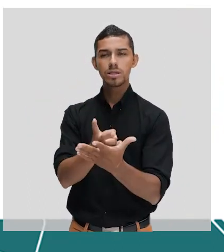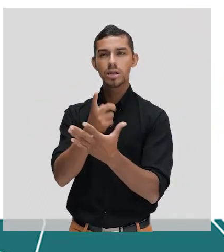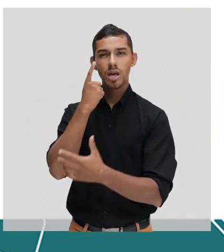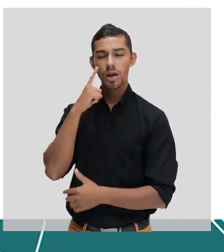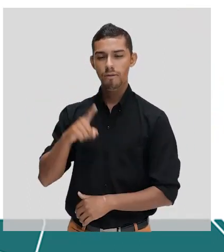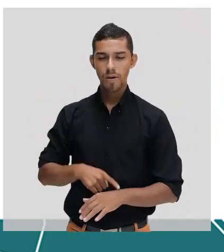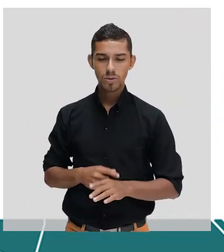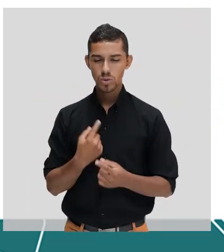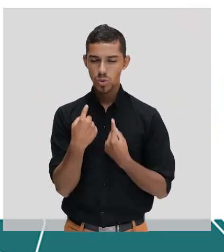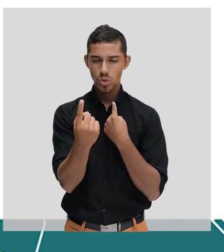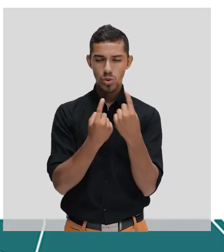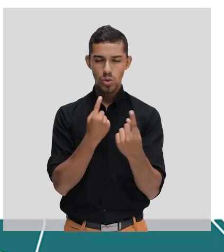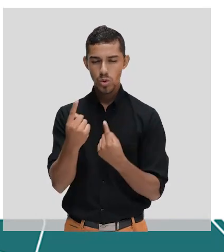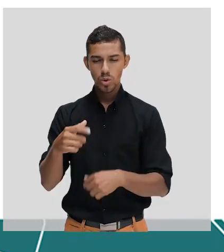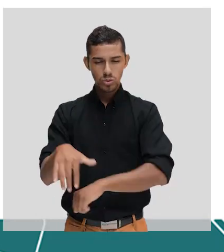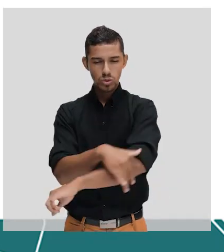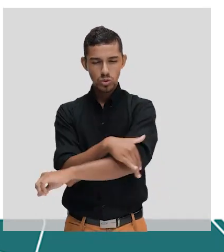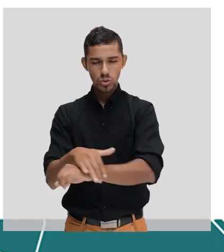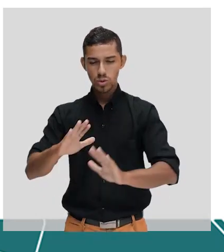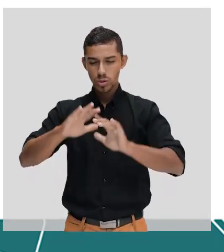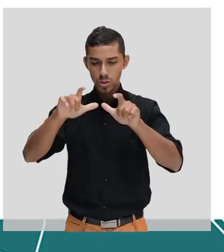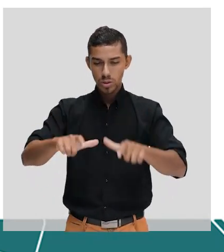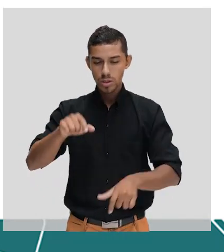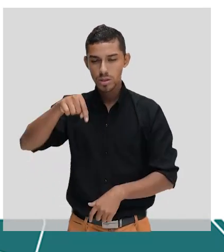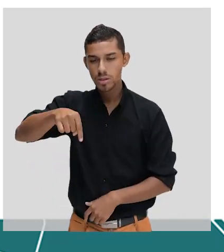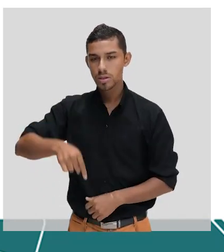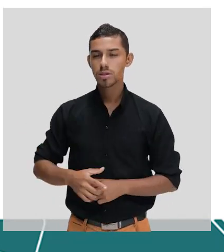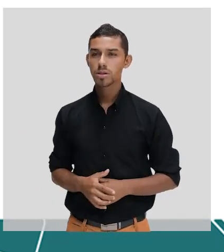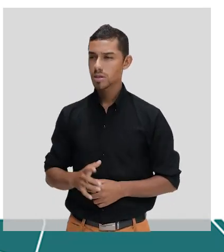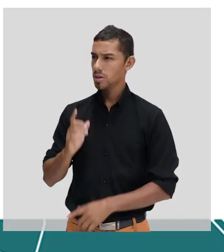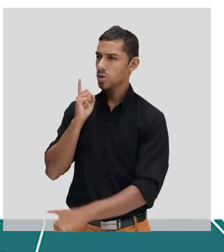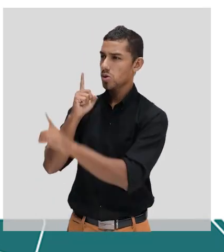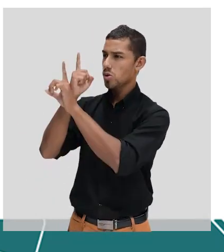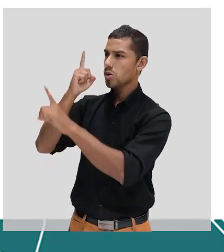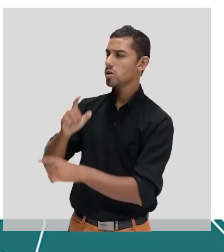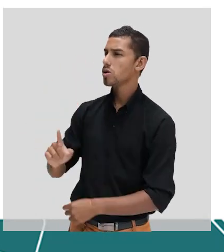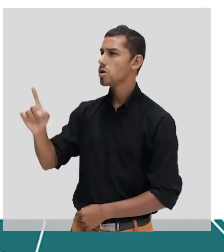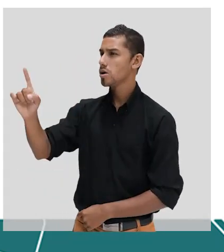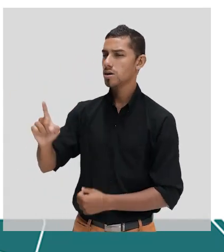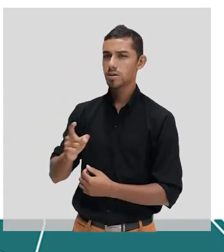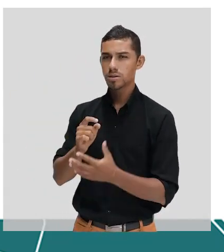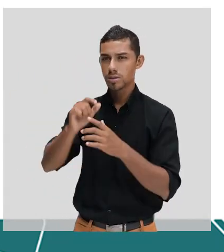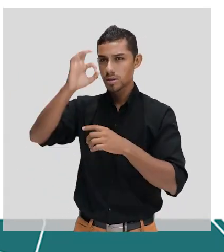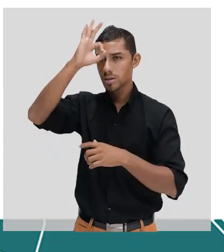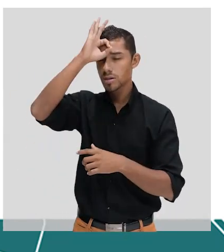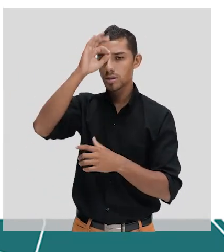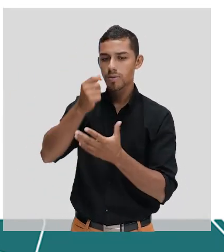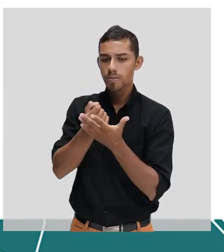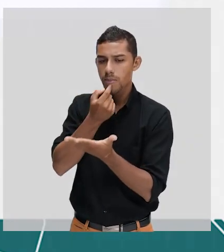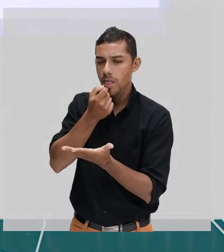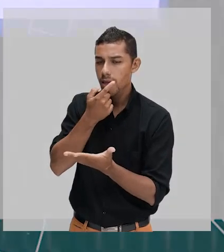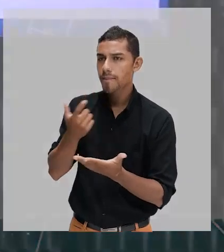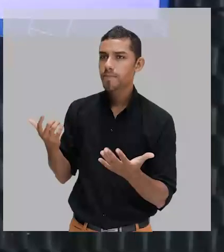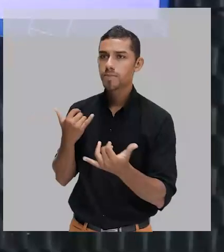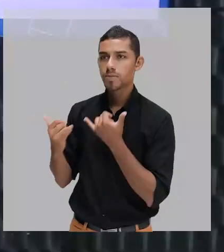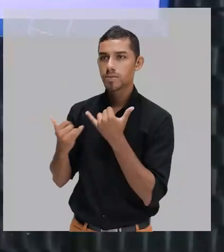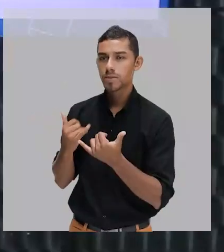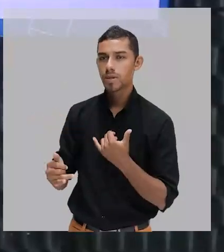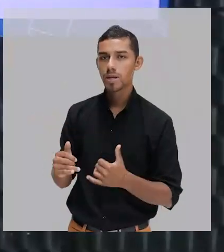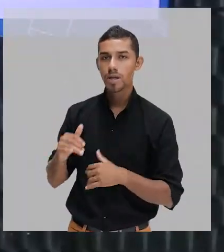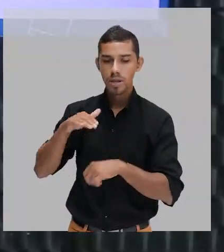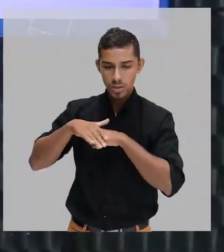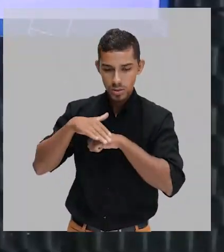numa avenida de uma rua, de um bairro aqui de São Luís, e encontre uma farmácia daquelas que parece que brilham no meio da noite. Não vou citar o nome, que não